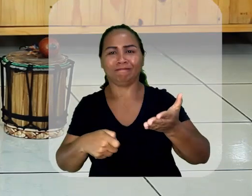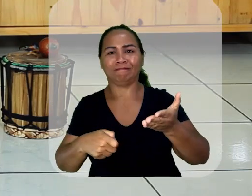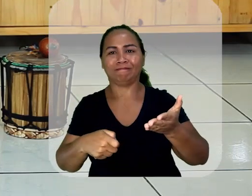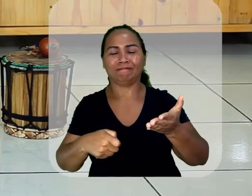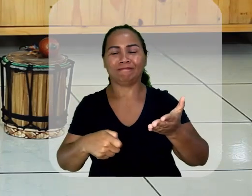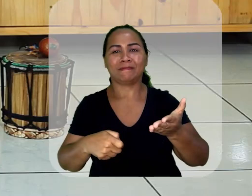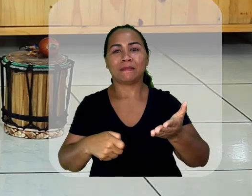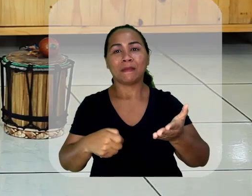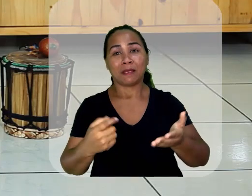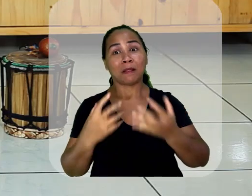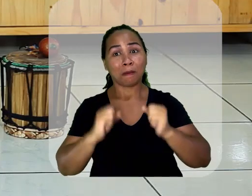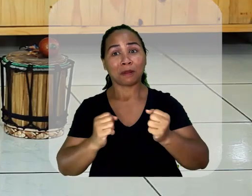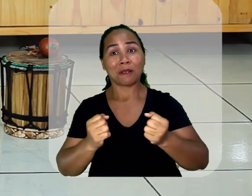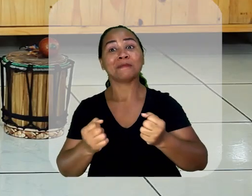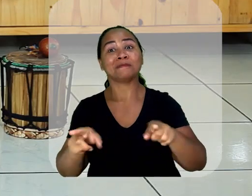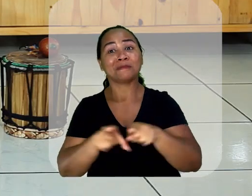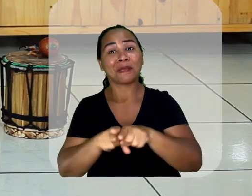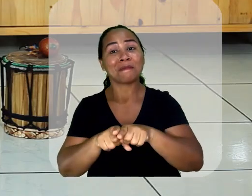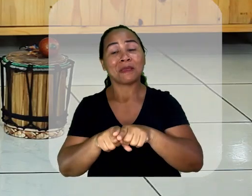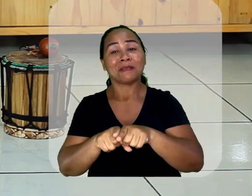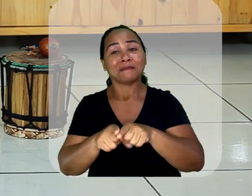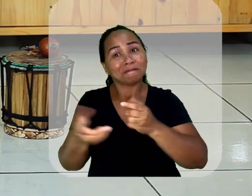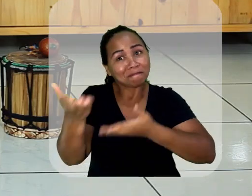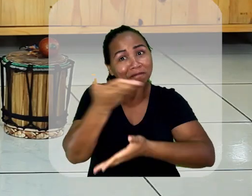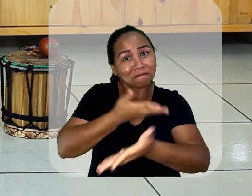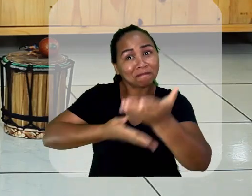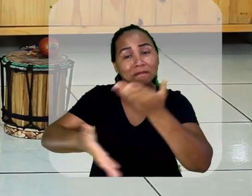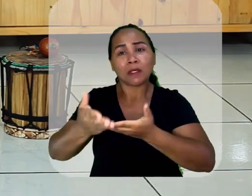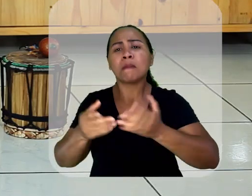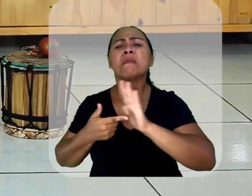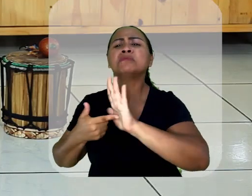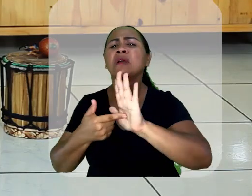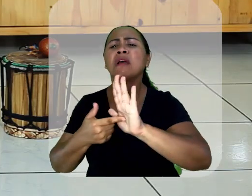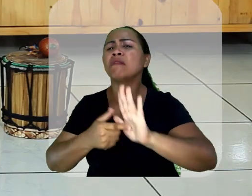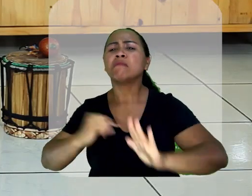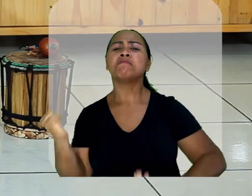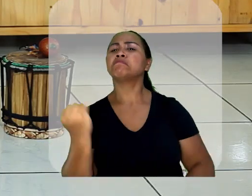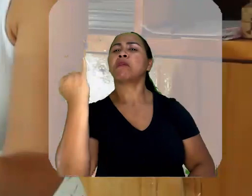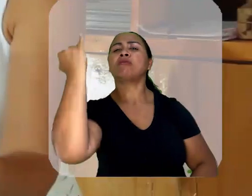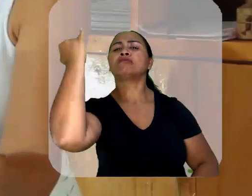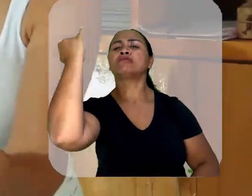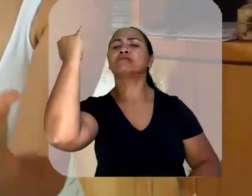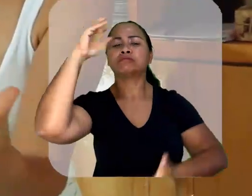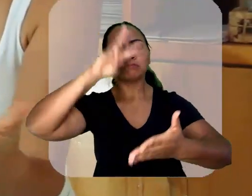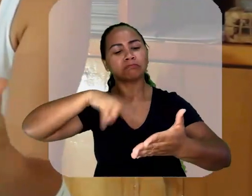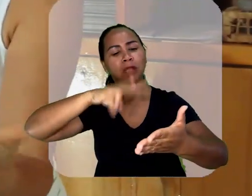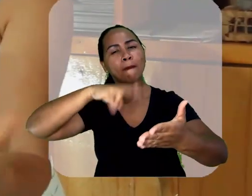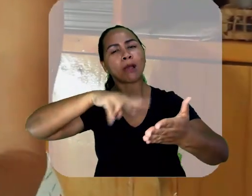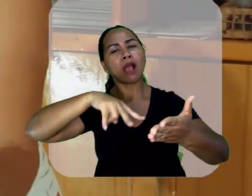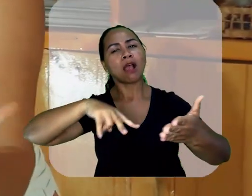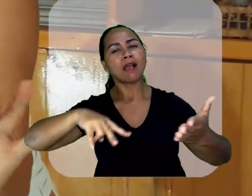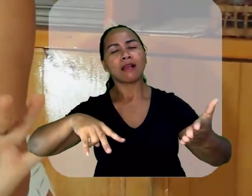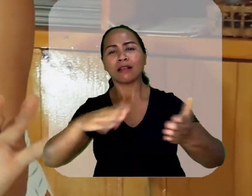esse recurso, para que a gente também possa fortalecer a importância da leitura. E a leitura, ela deve e pode